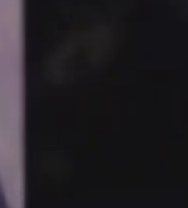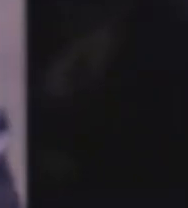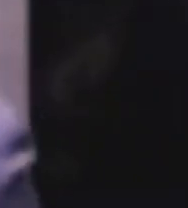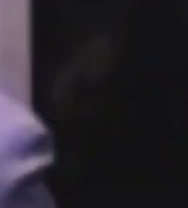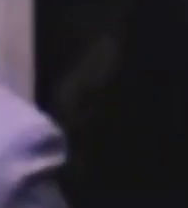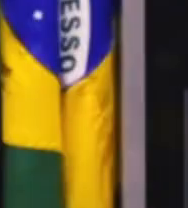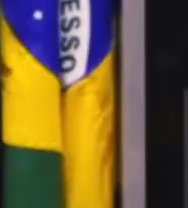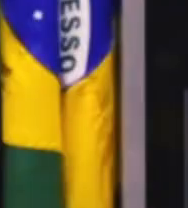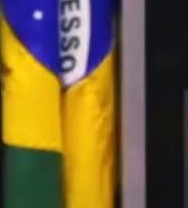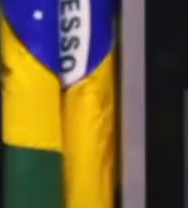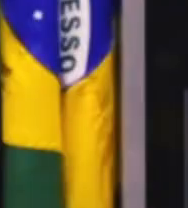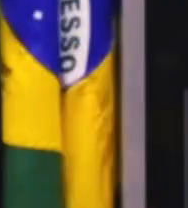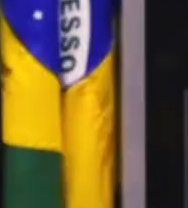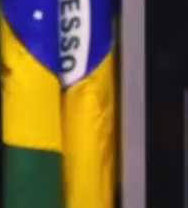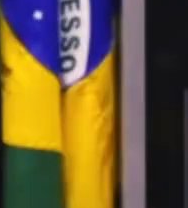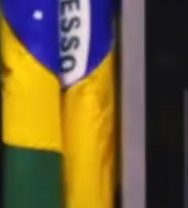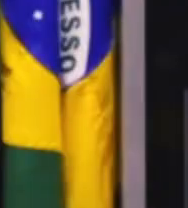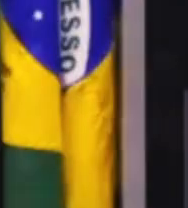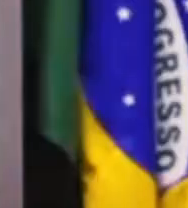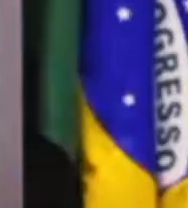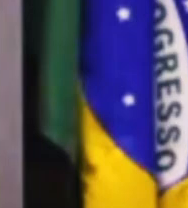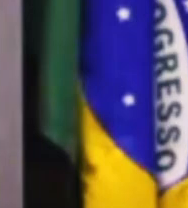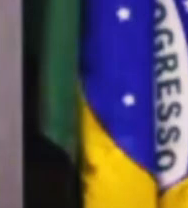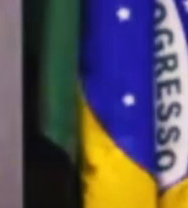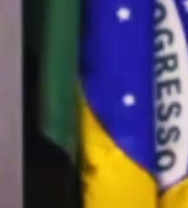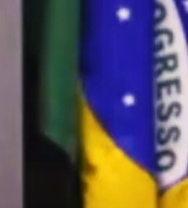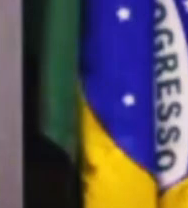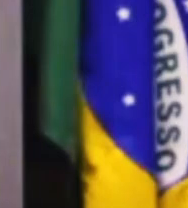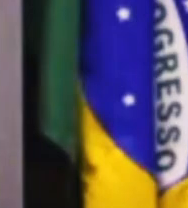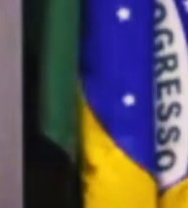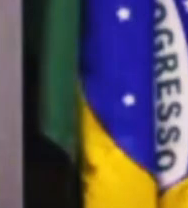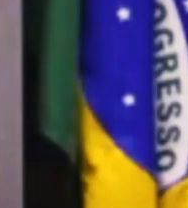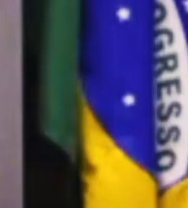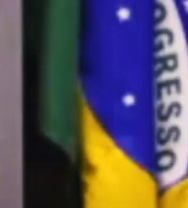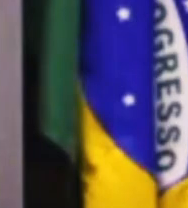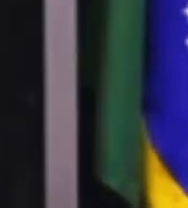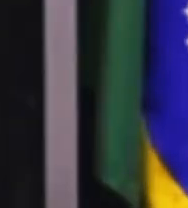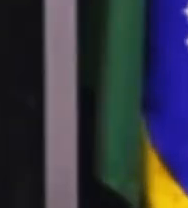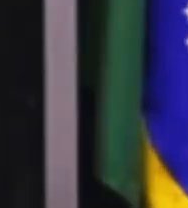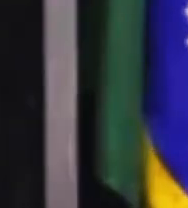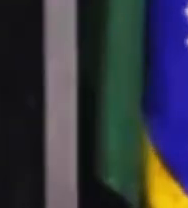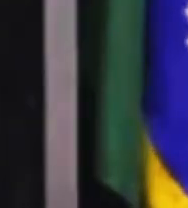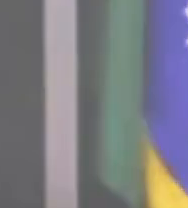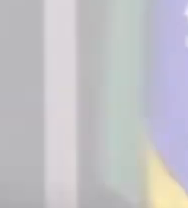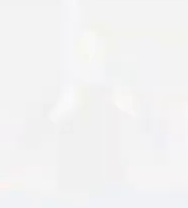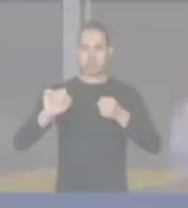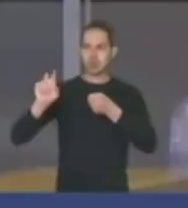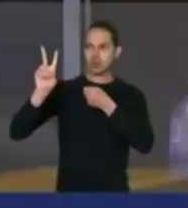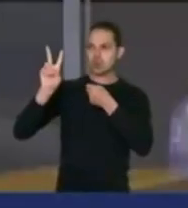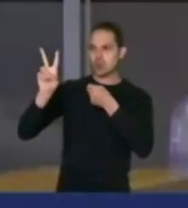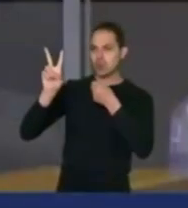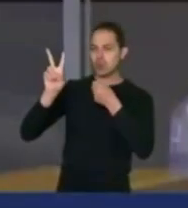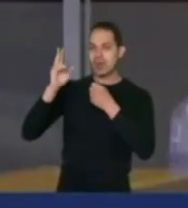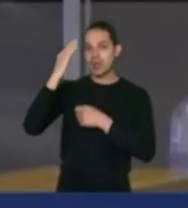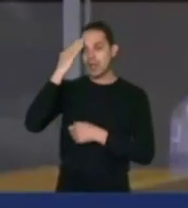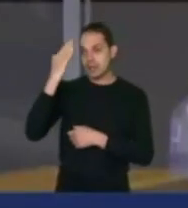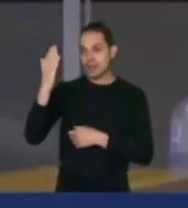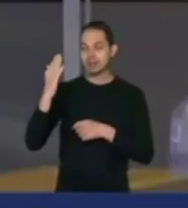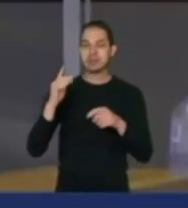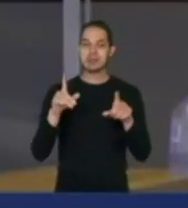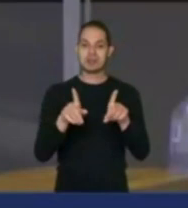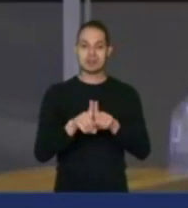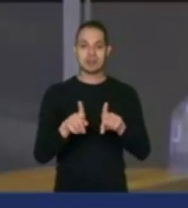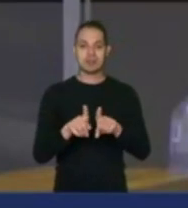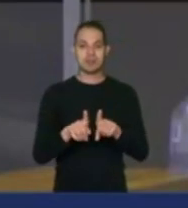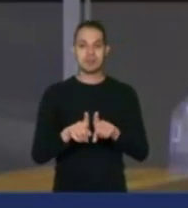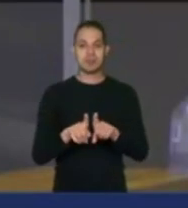que é democracia. O ministro Alexandre de Moraes está cumprindo um papel de ditador no nosso país. Agradecer também, obviamente,